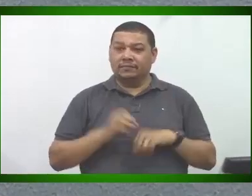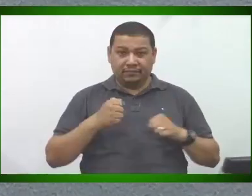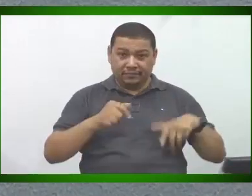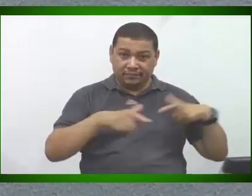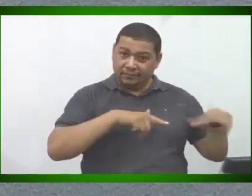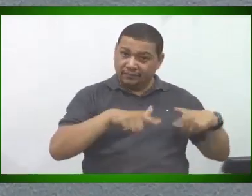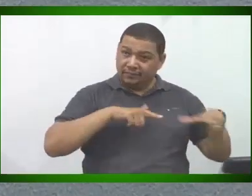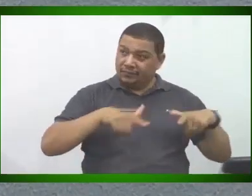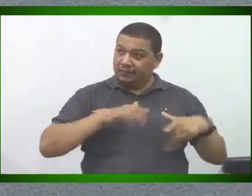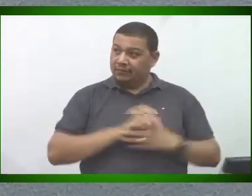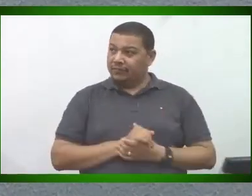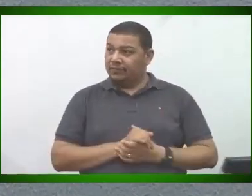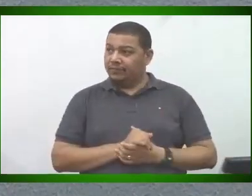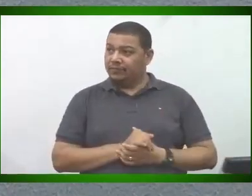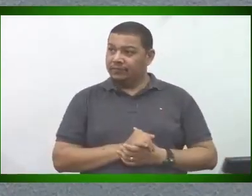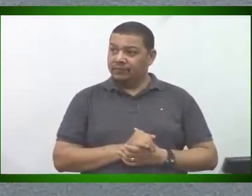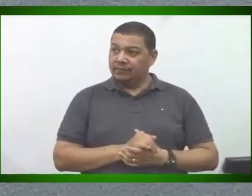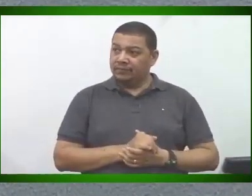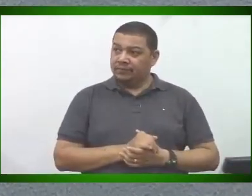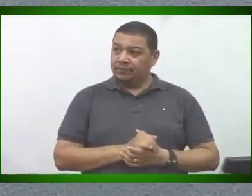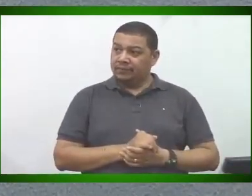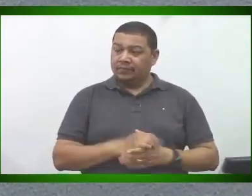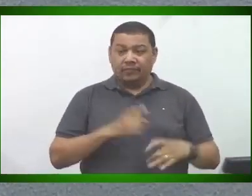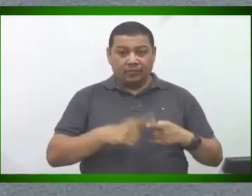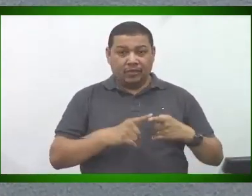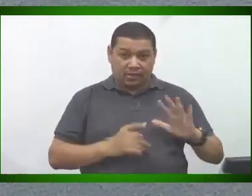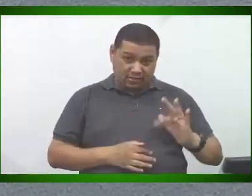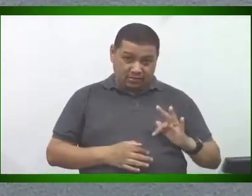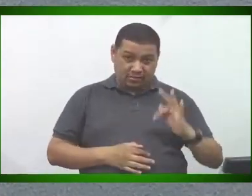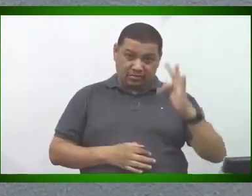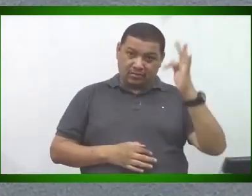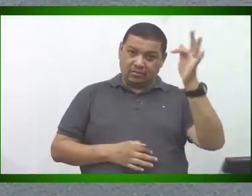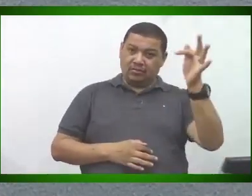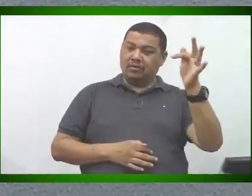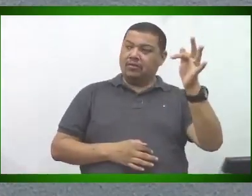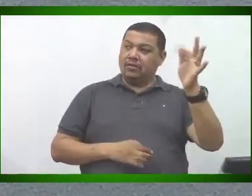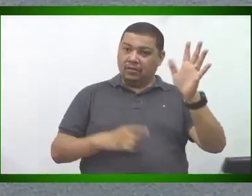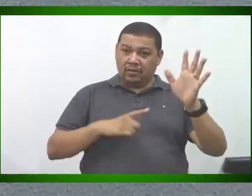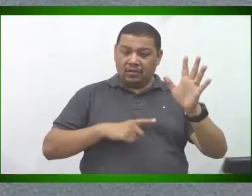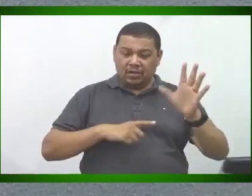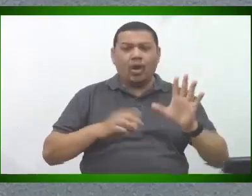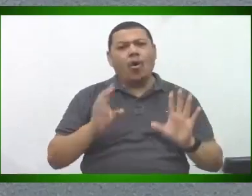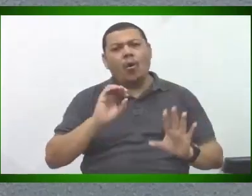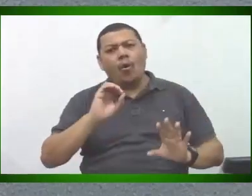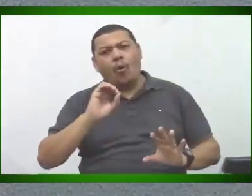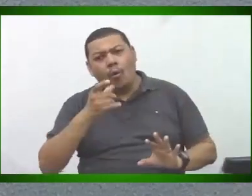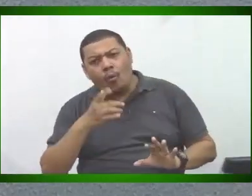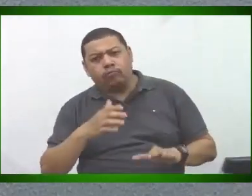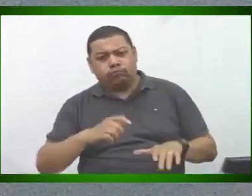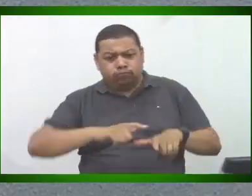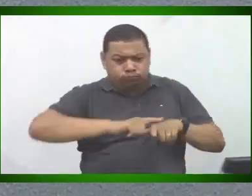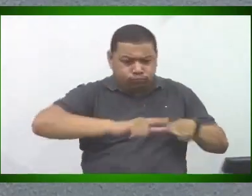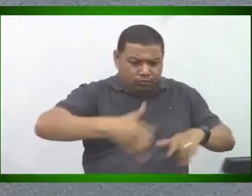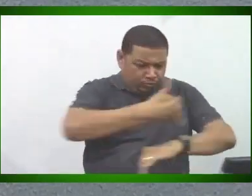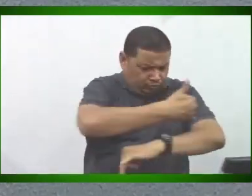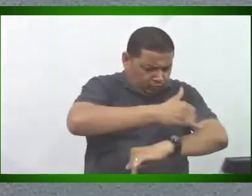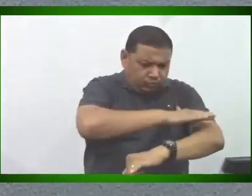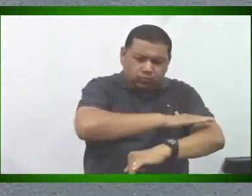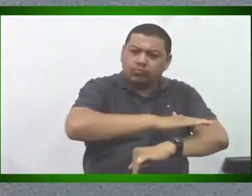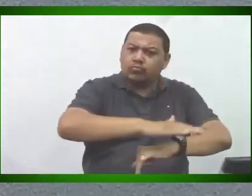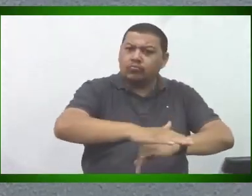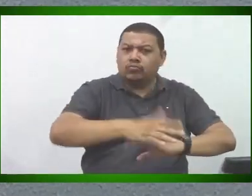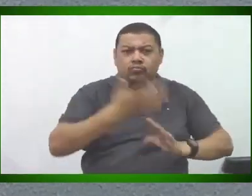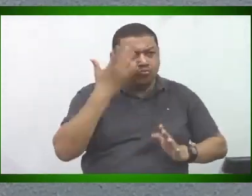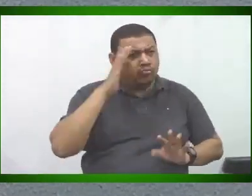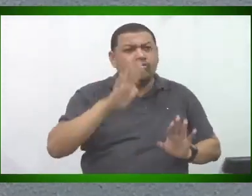ali, para que possa dar uns reparos para futuramente ali, ou colocar uma massa asfáltica, ou até mesmo ali um